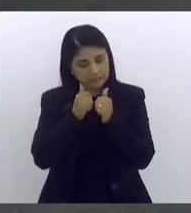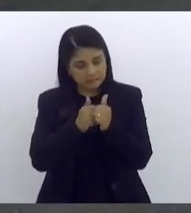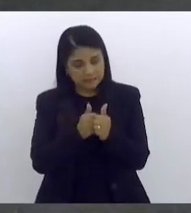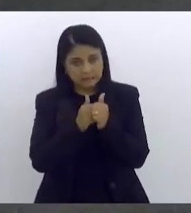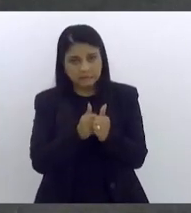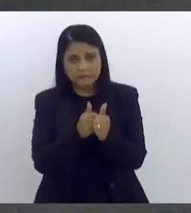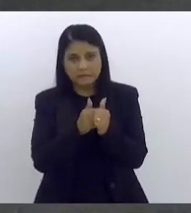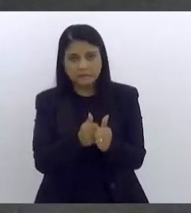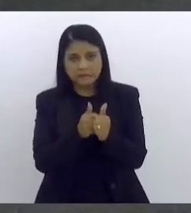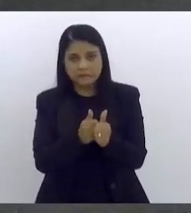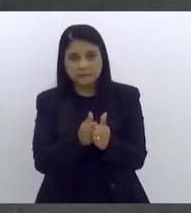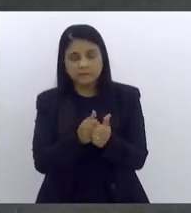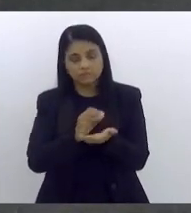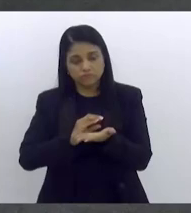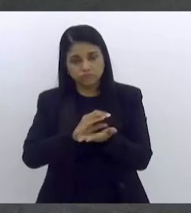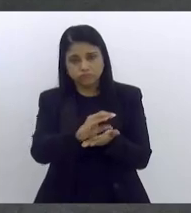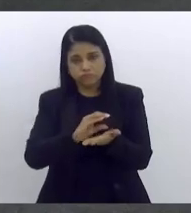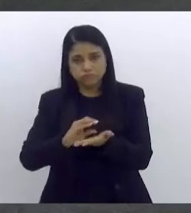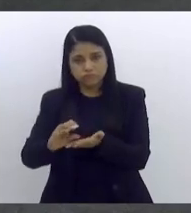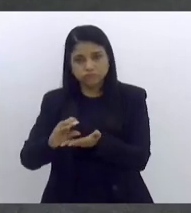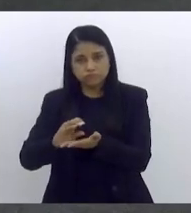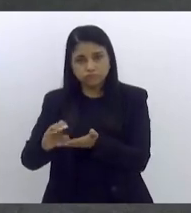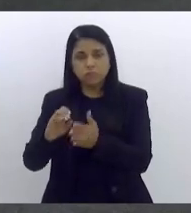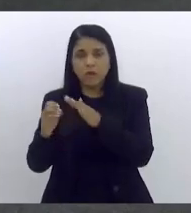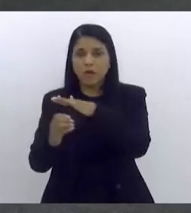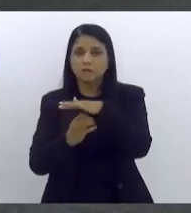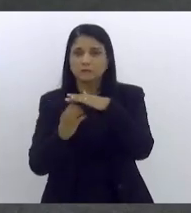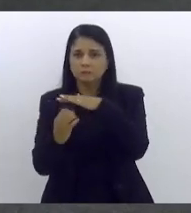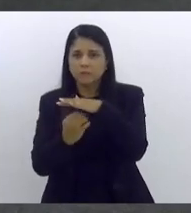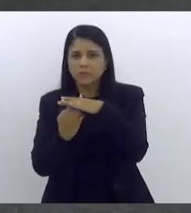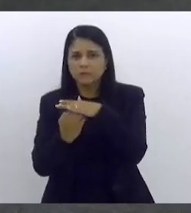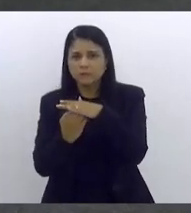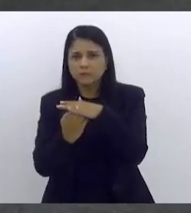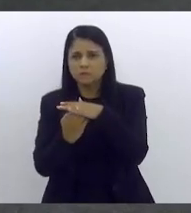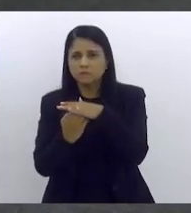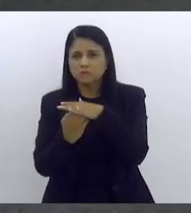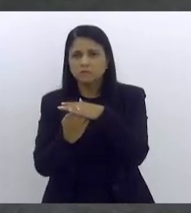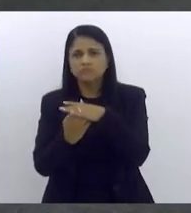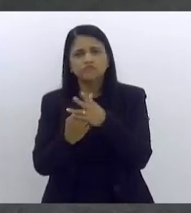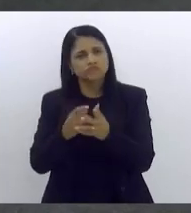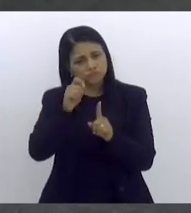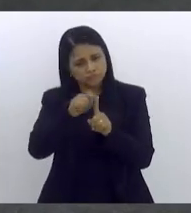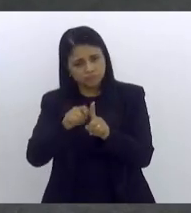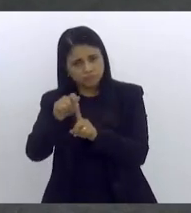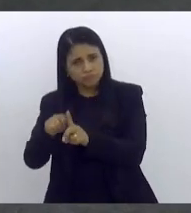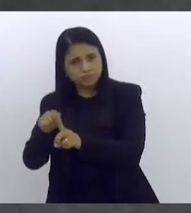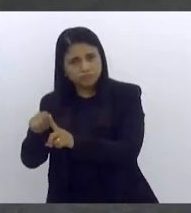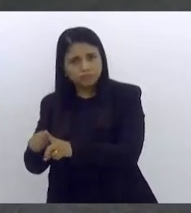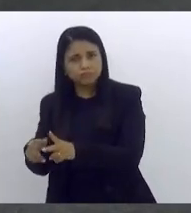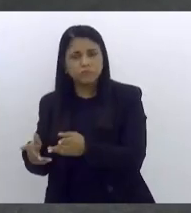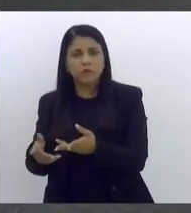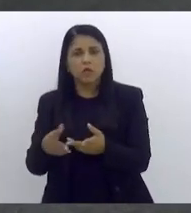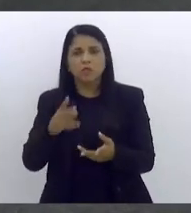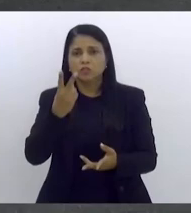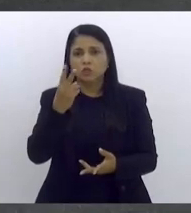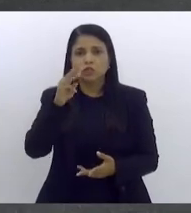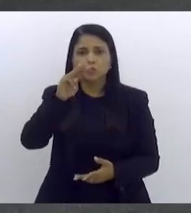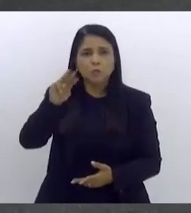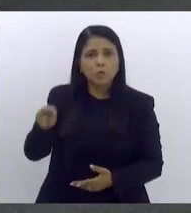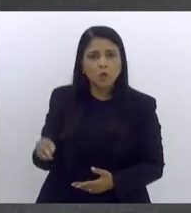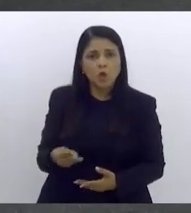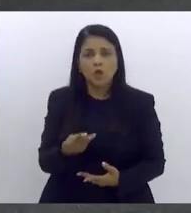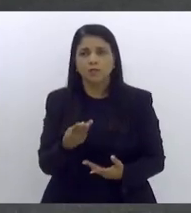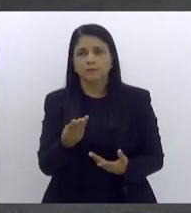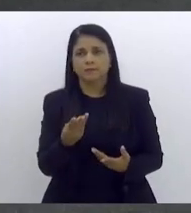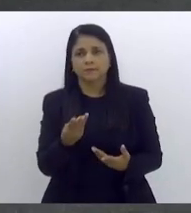religiosamente os repasses para as empresas de ônibus. Subsídio todo mês, algo na ordem de 2 milhões.